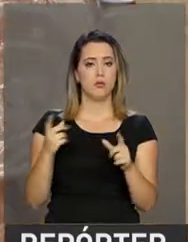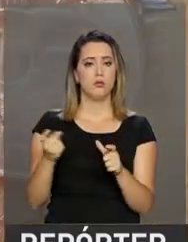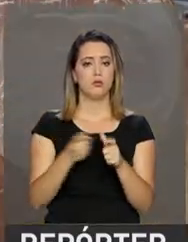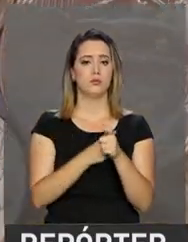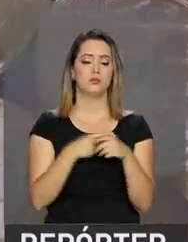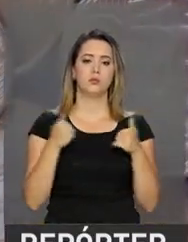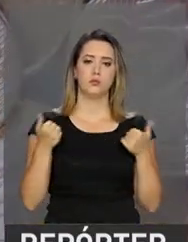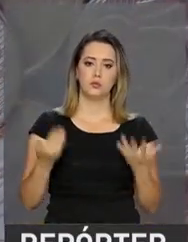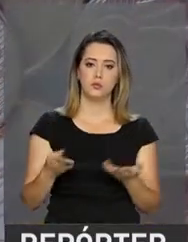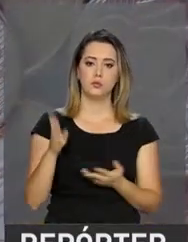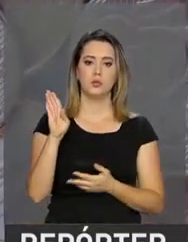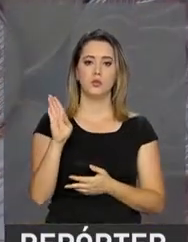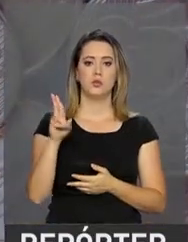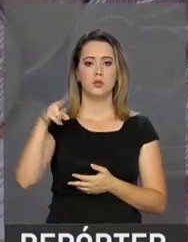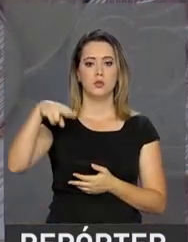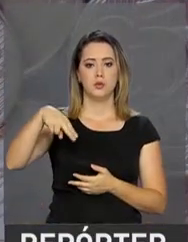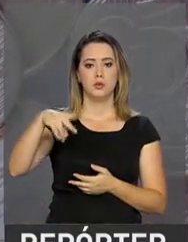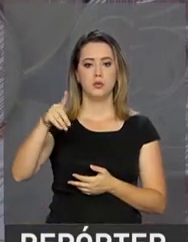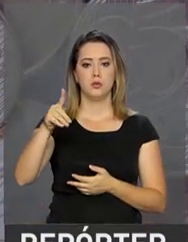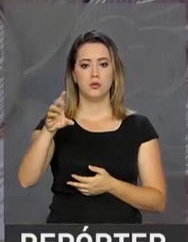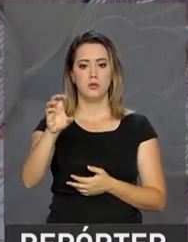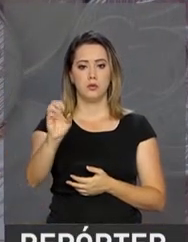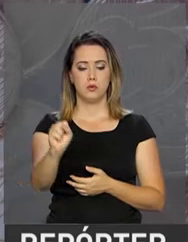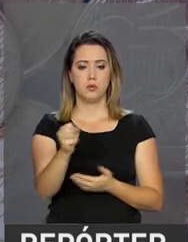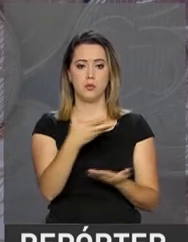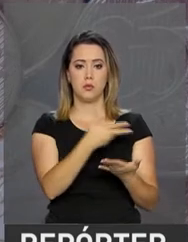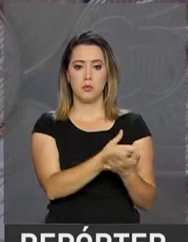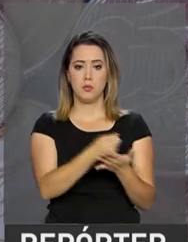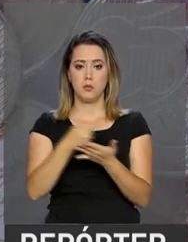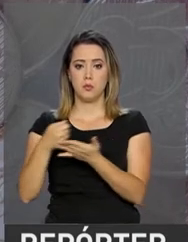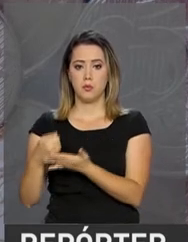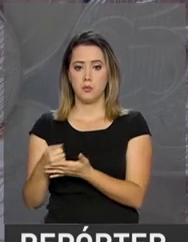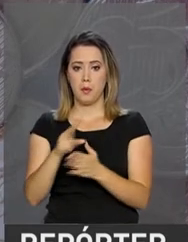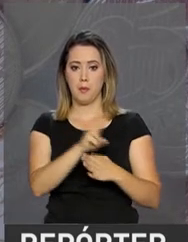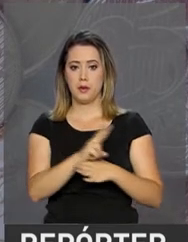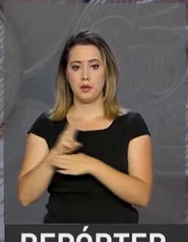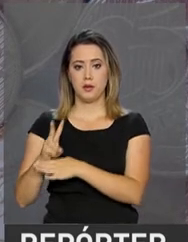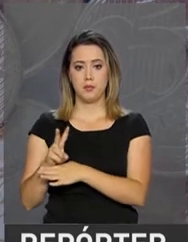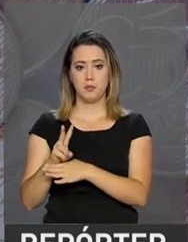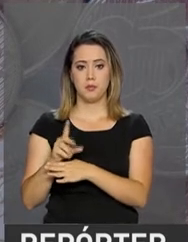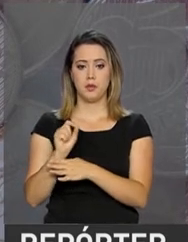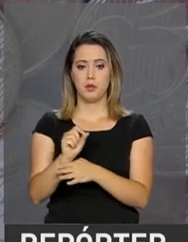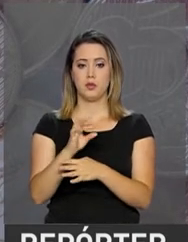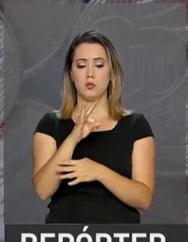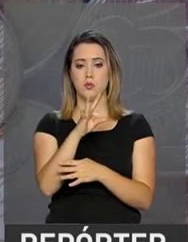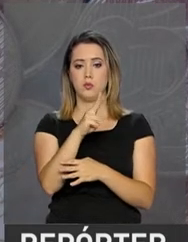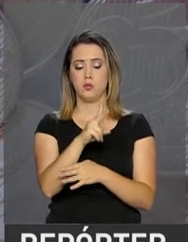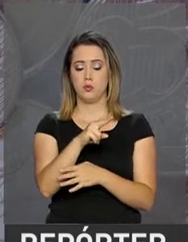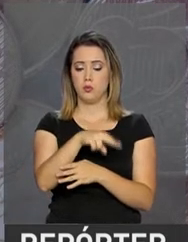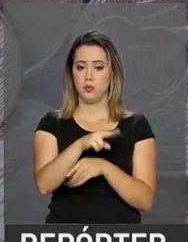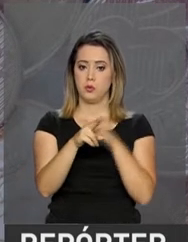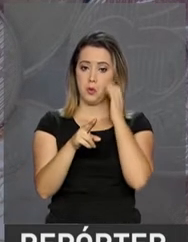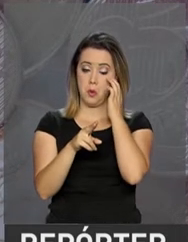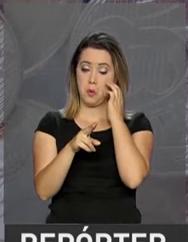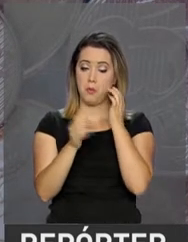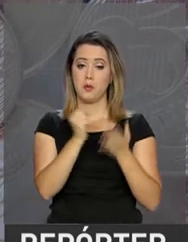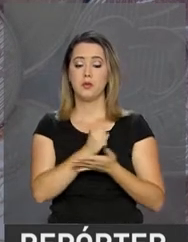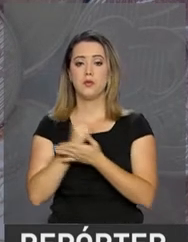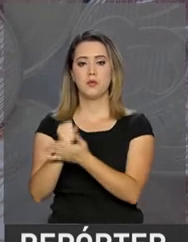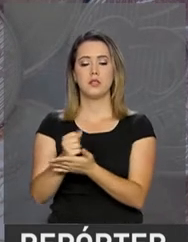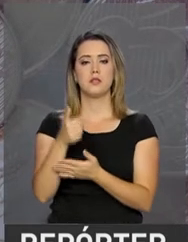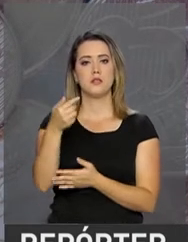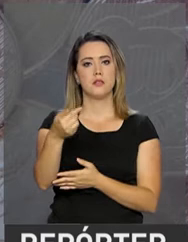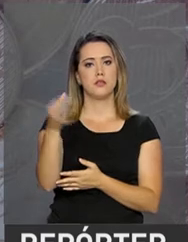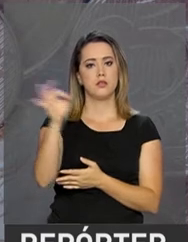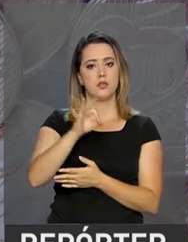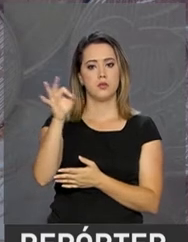bnds pega dinheiro emprestado com o tesouro nacional para oferecer crédito a empresários pagando juros de 7% ao ano